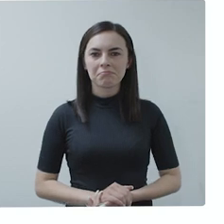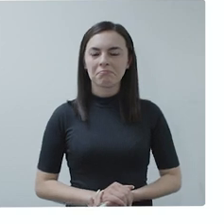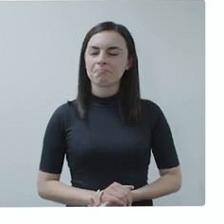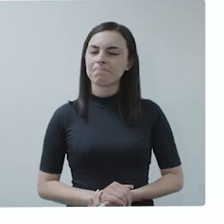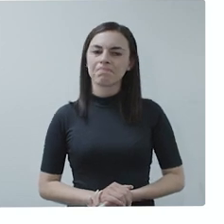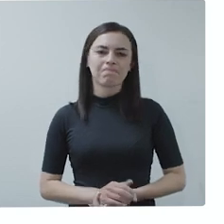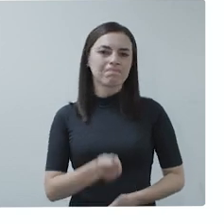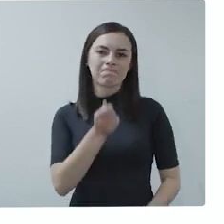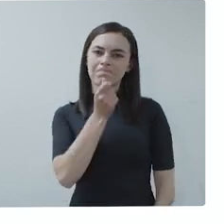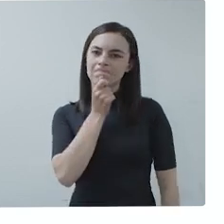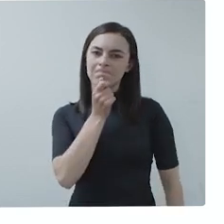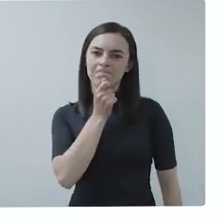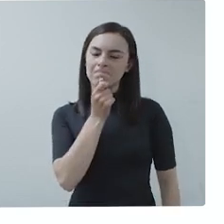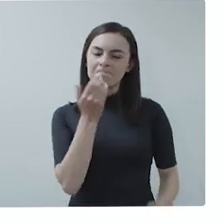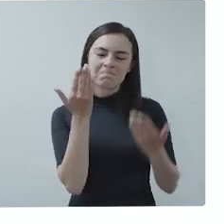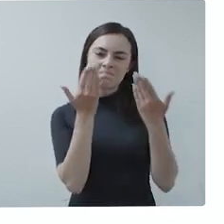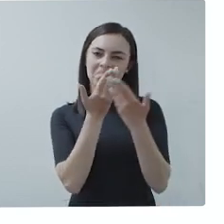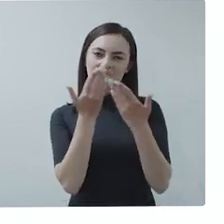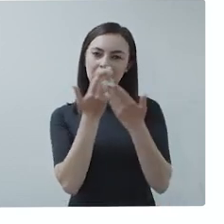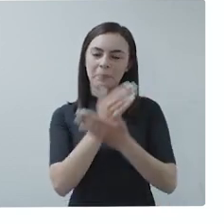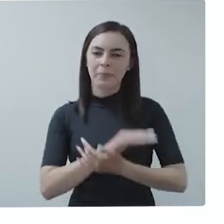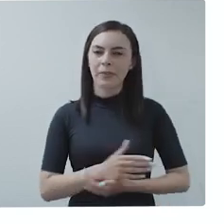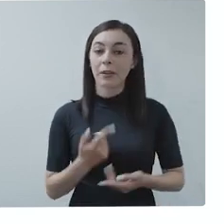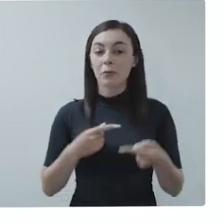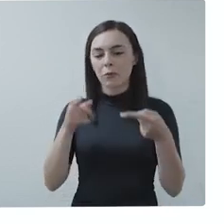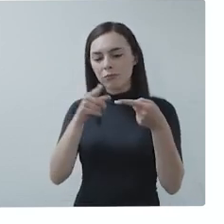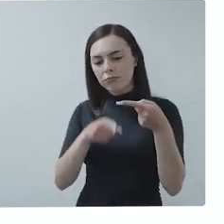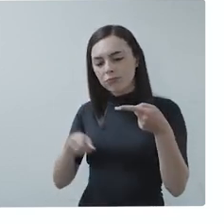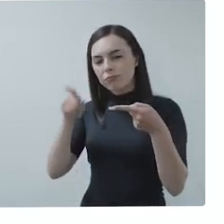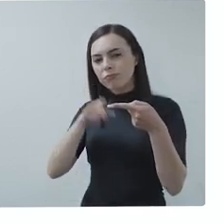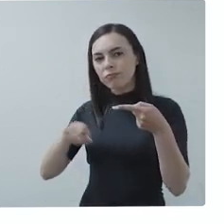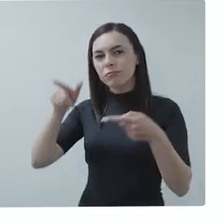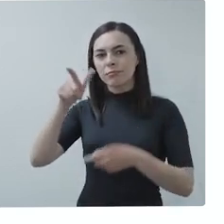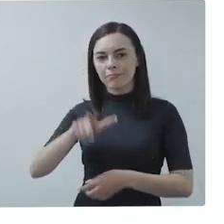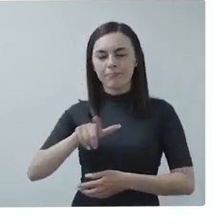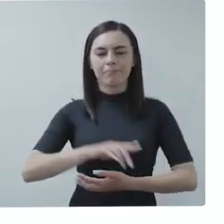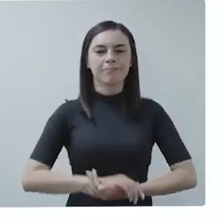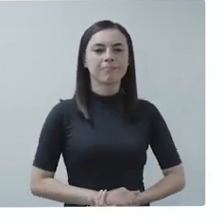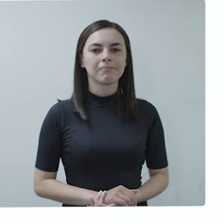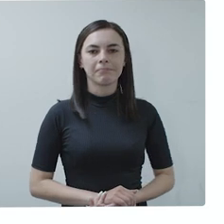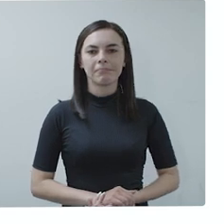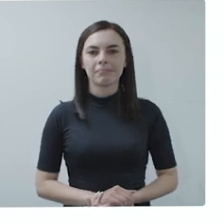Não dá para ver quase nada. Vou rodar de novo, vamos ver. Ó.